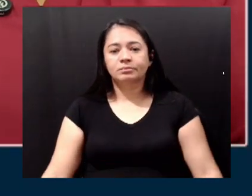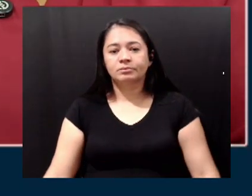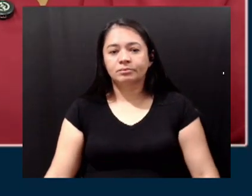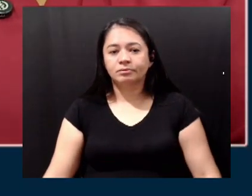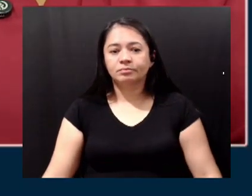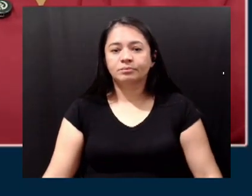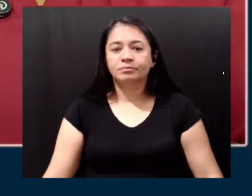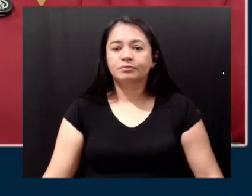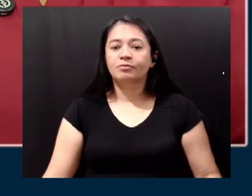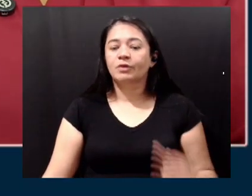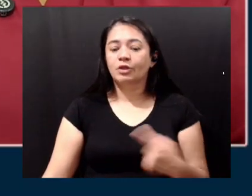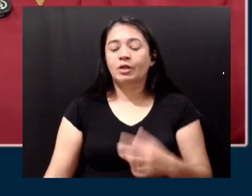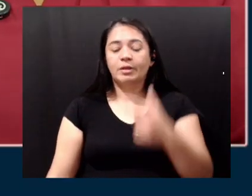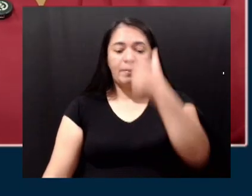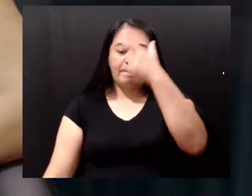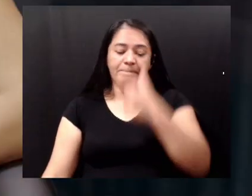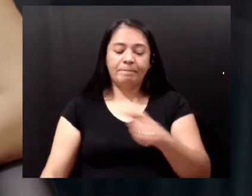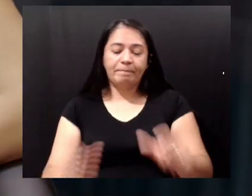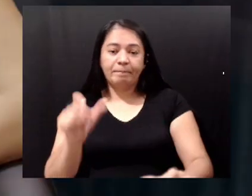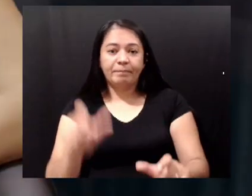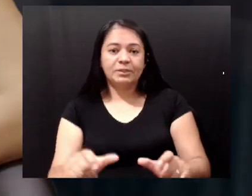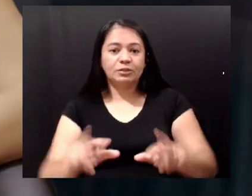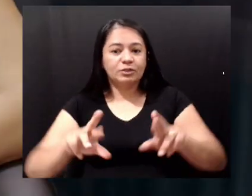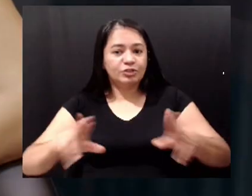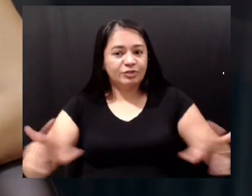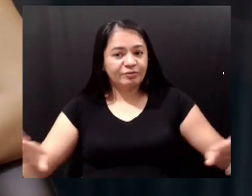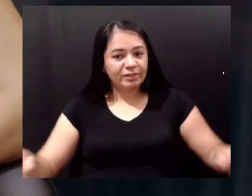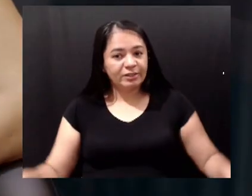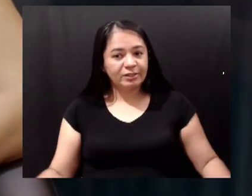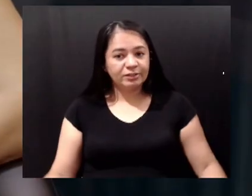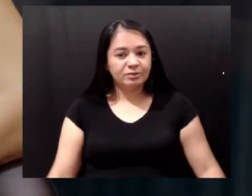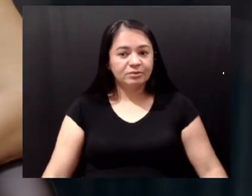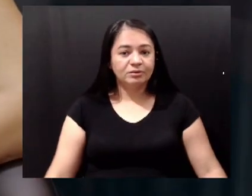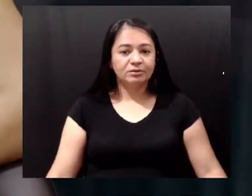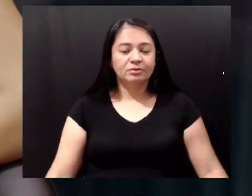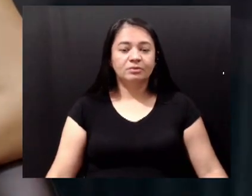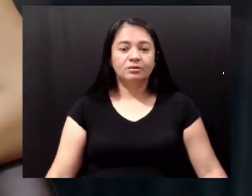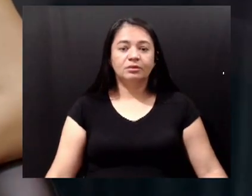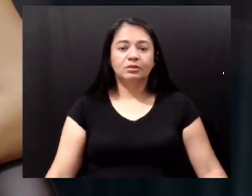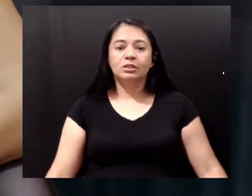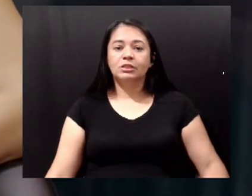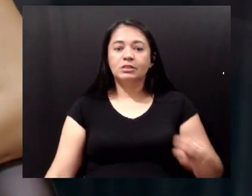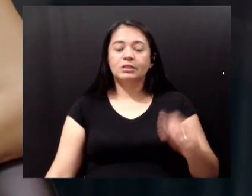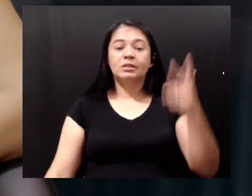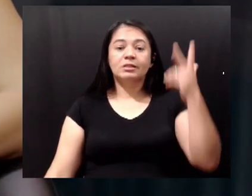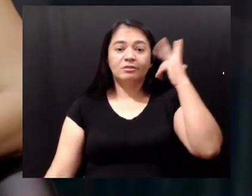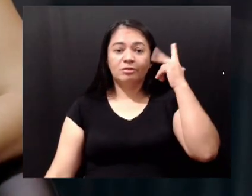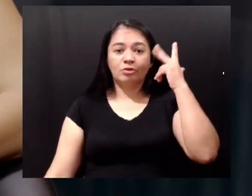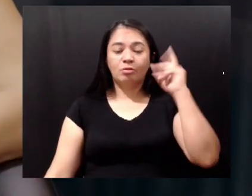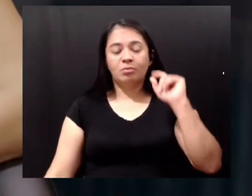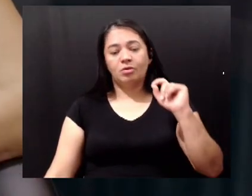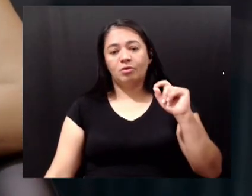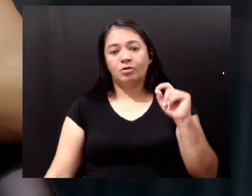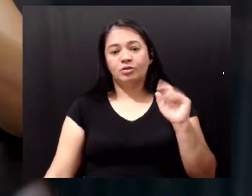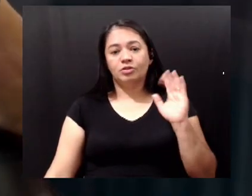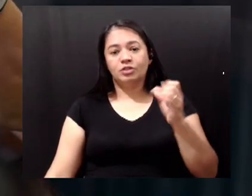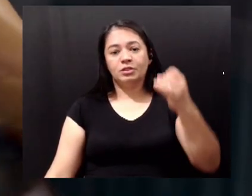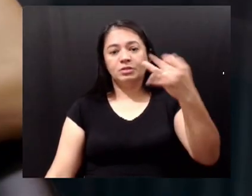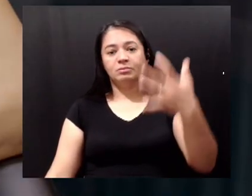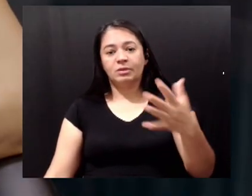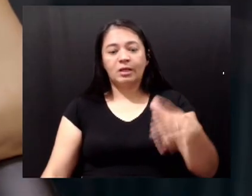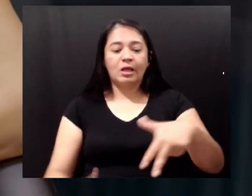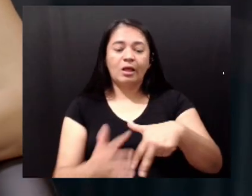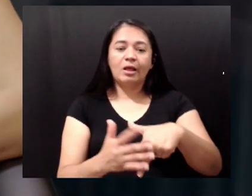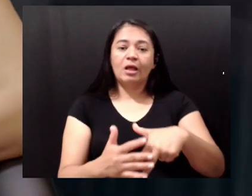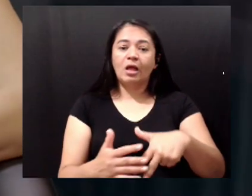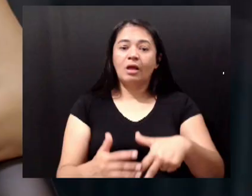diferentes, não é? exatamente, né, essa pergunta é interessante, porque isso Uhum. também é muito comum, Sim. né, como eu falei, o paciente chega: "Ah, remedinho